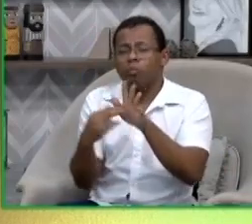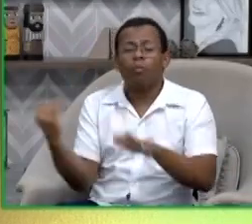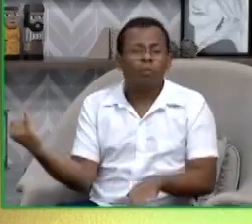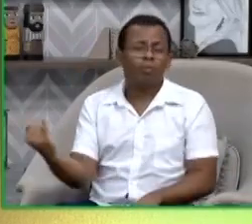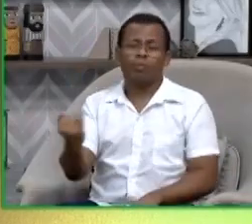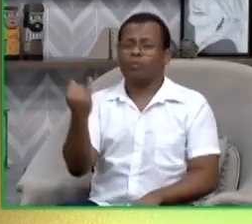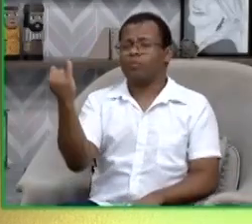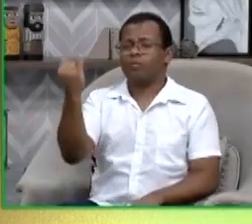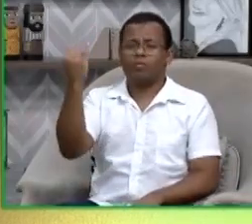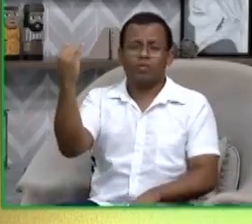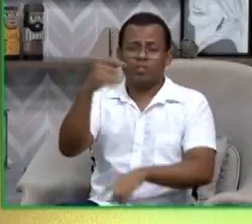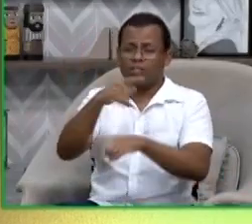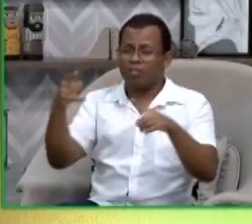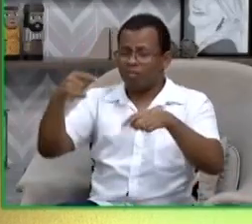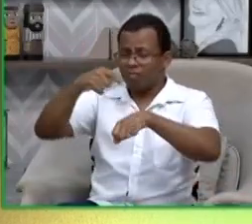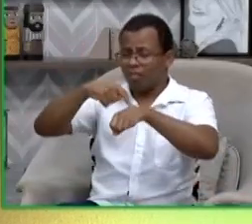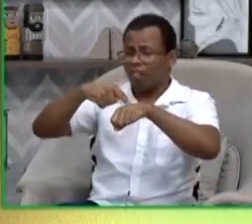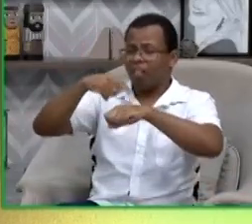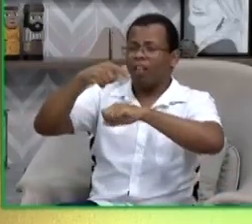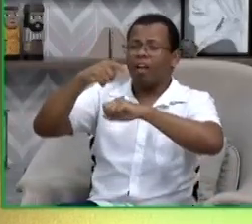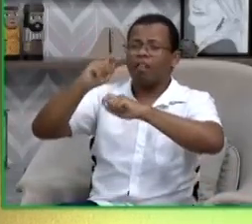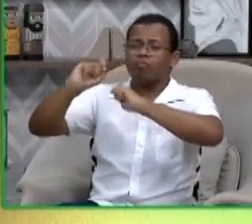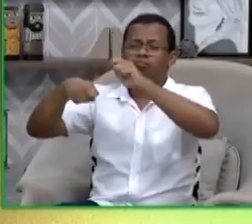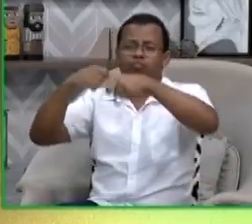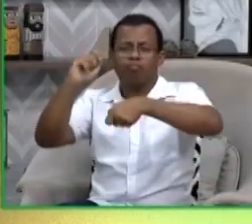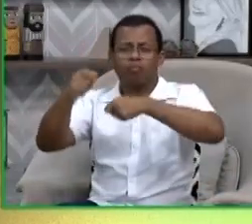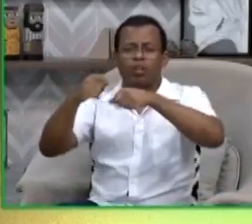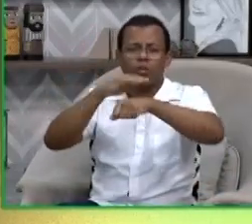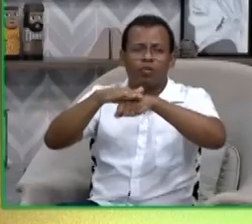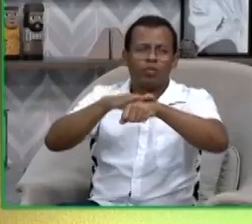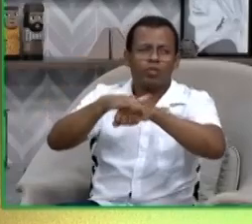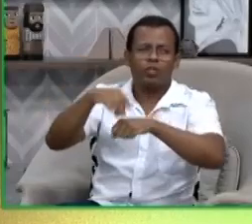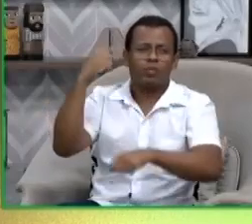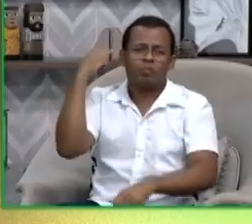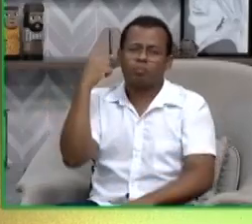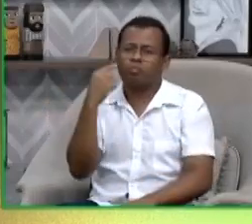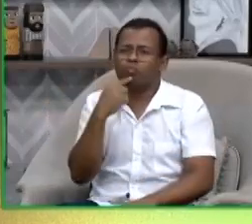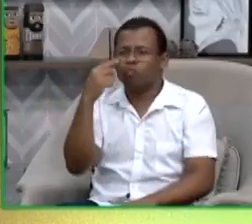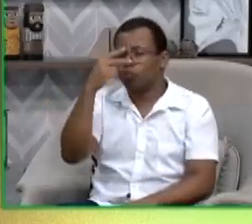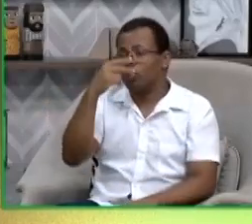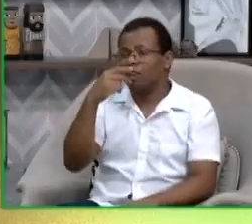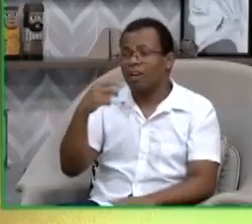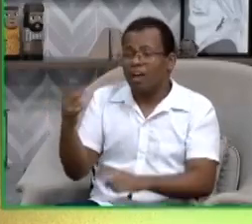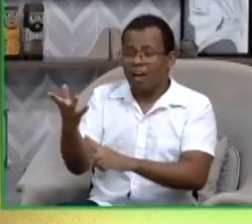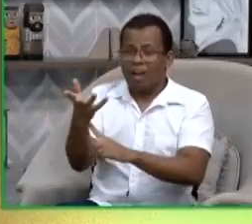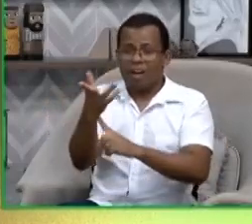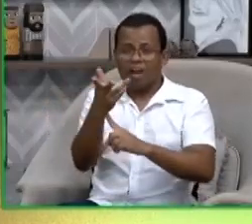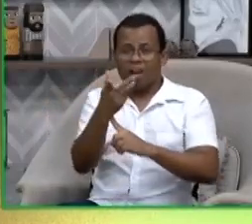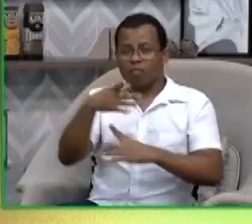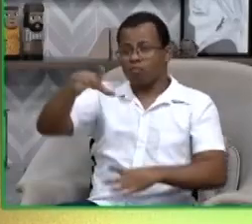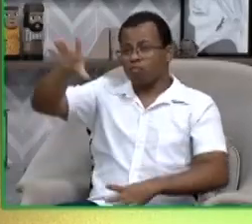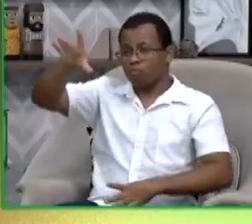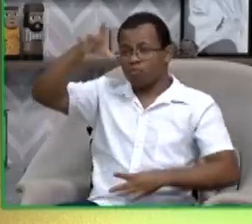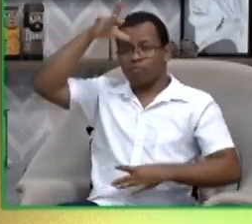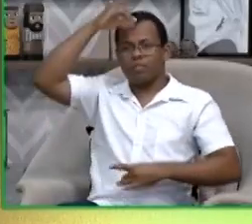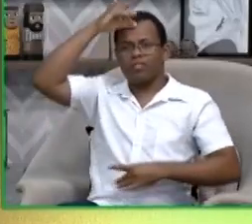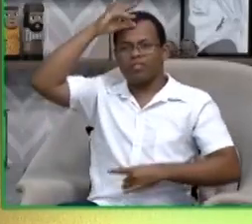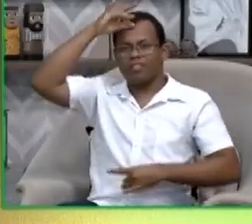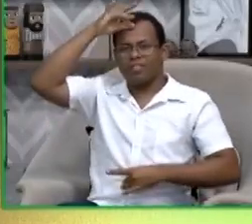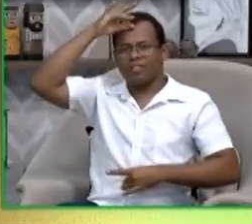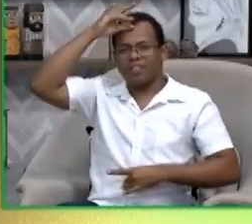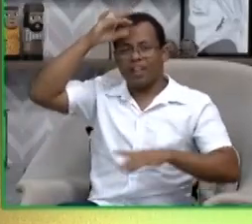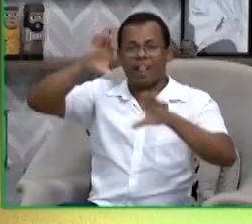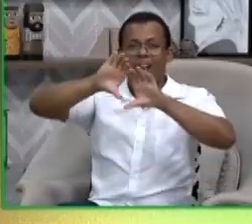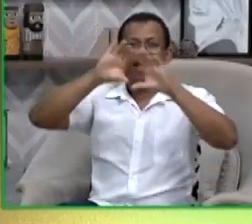importante na hora que você está sinalizando e conversando com a pessoa surda. Então, a arte na performance visual, na verdade, é